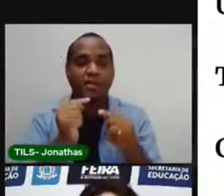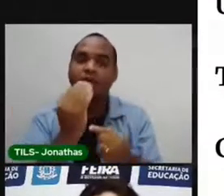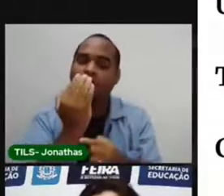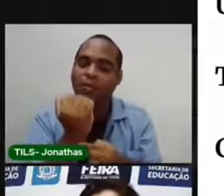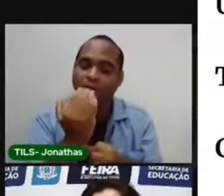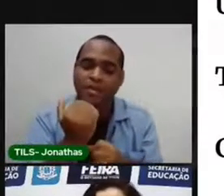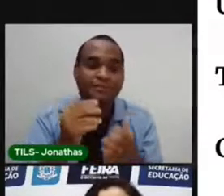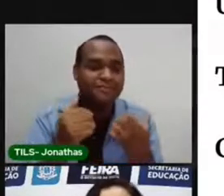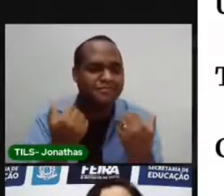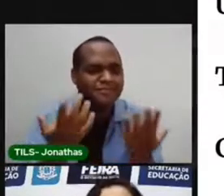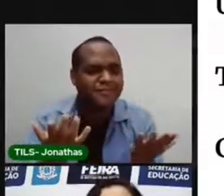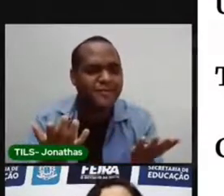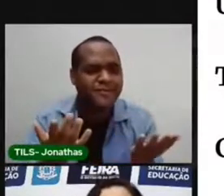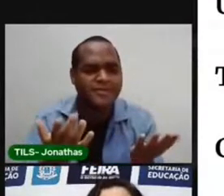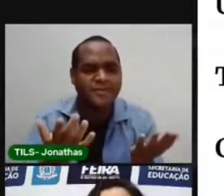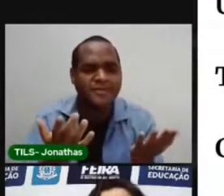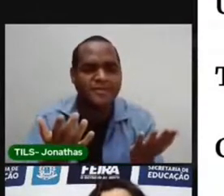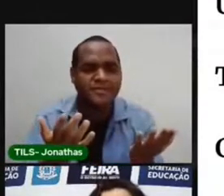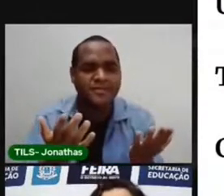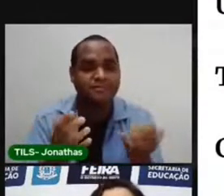de alimentos?